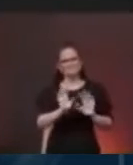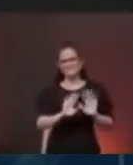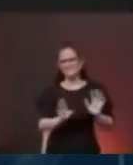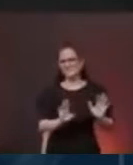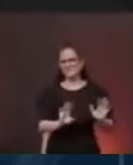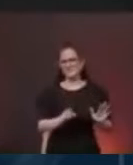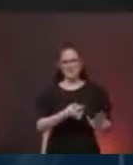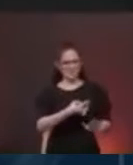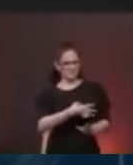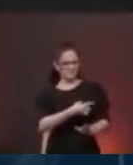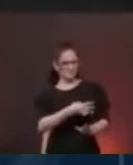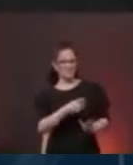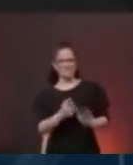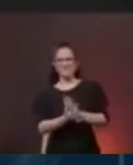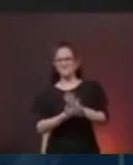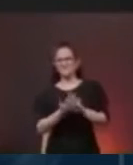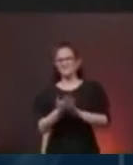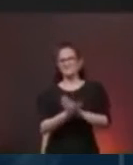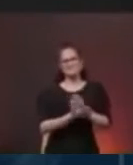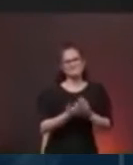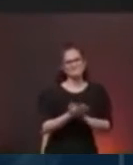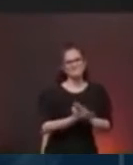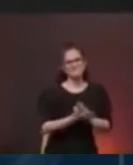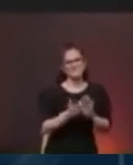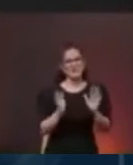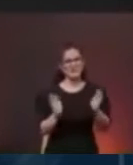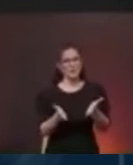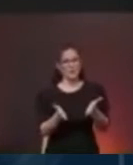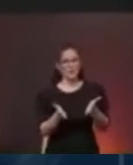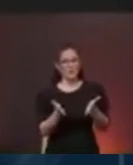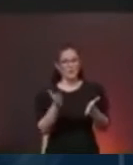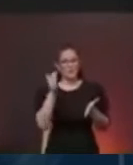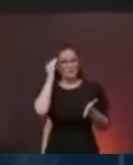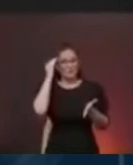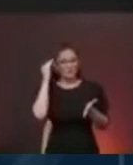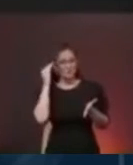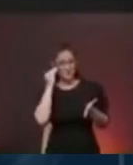Não tinha medo de nada. Hoje uma geração amedrontada.